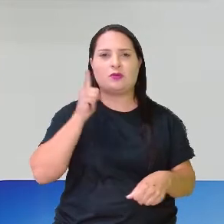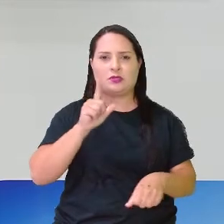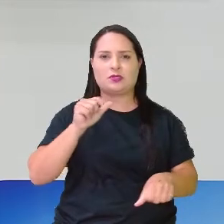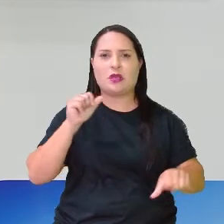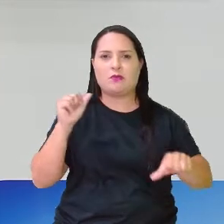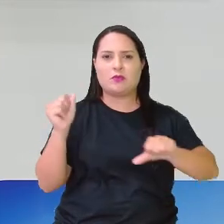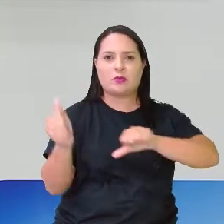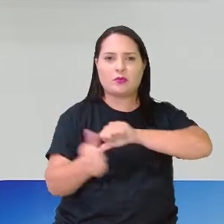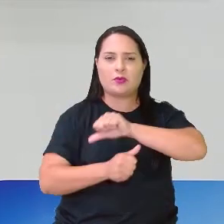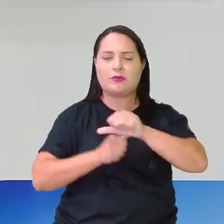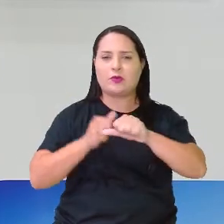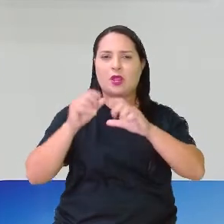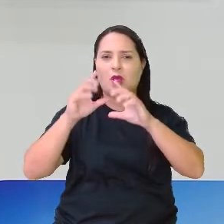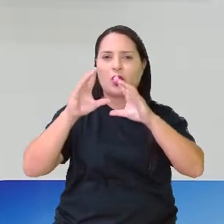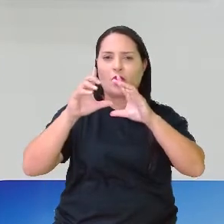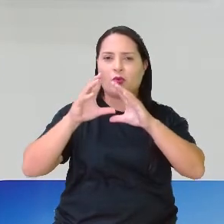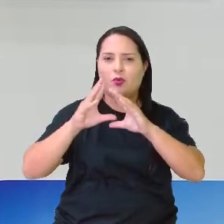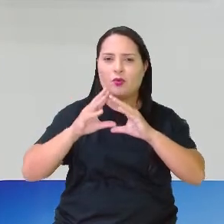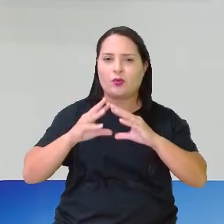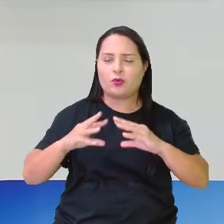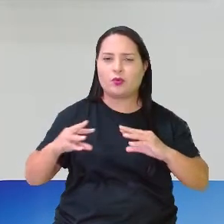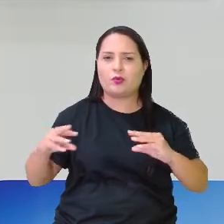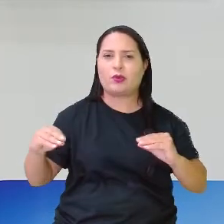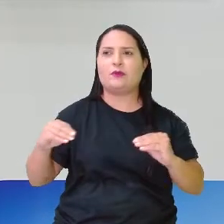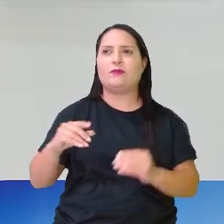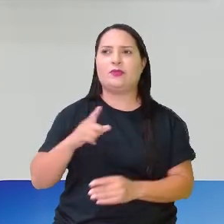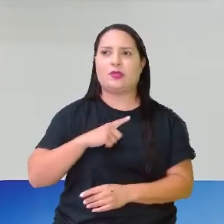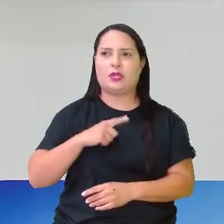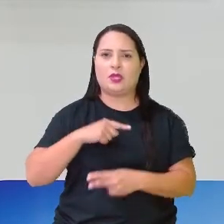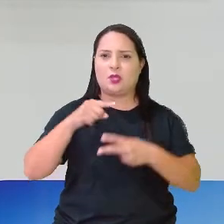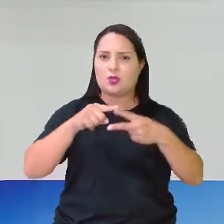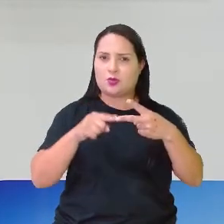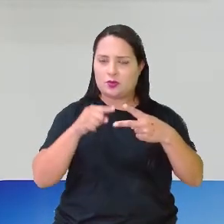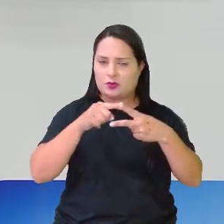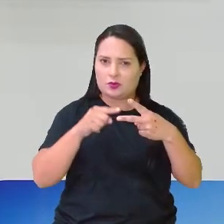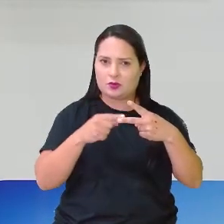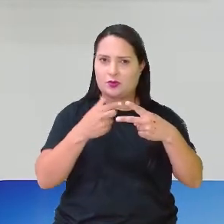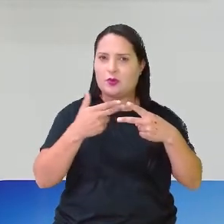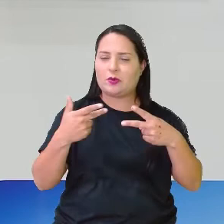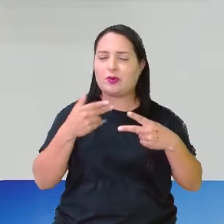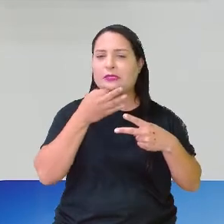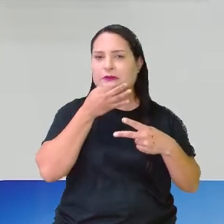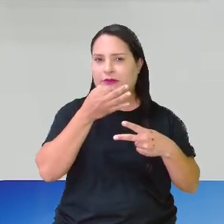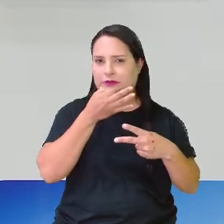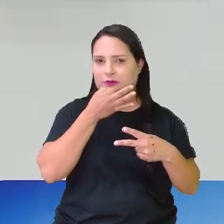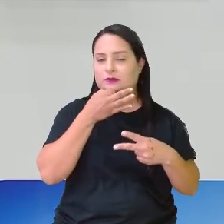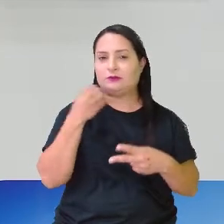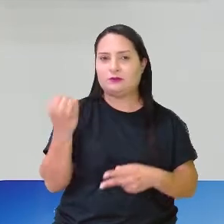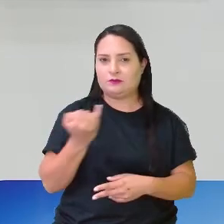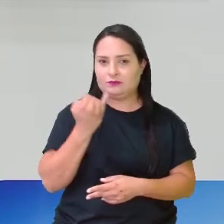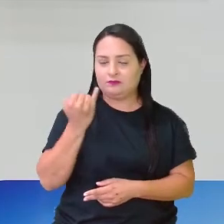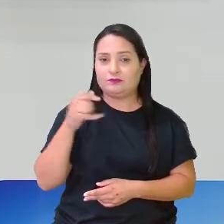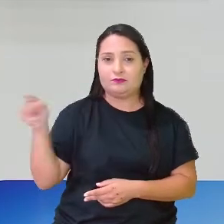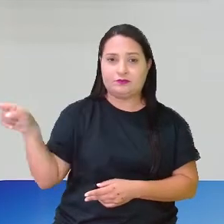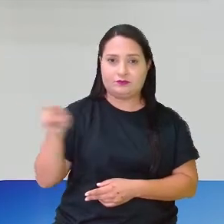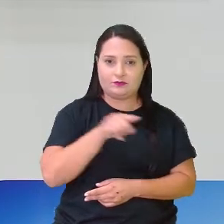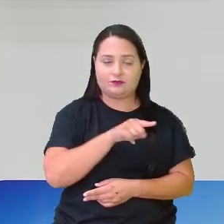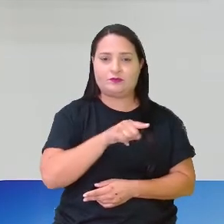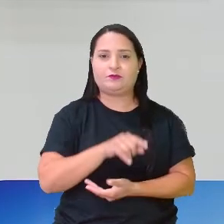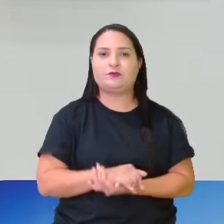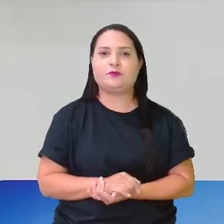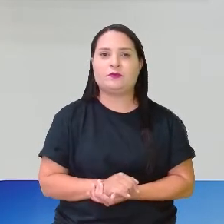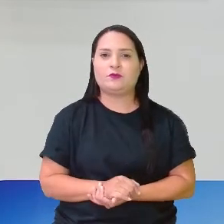essa redução. Então fica aí, ó, já temos 2 pontos e 2 dicas para vocês em relação